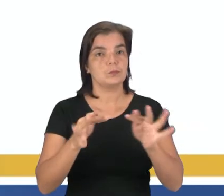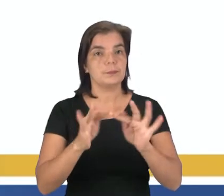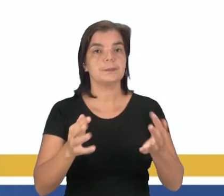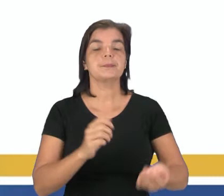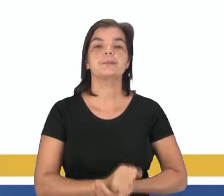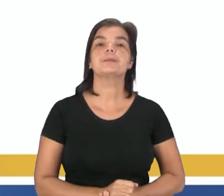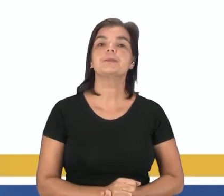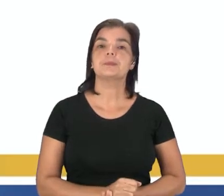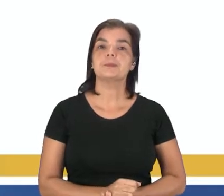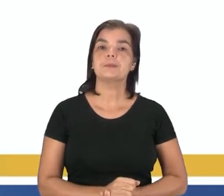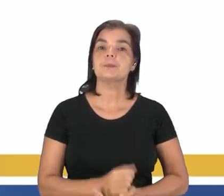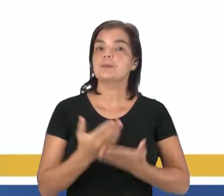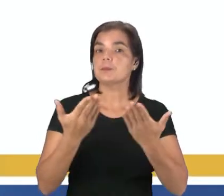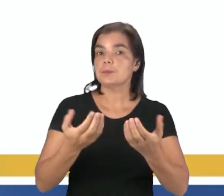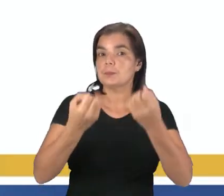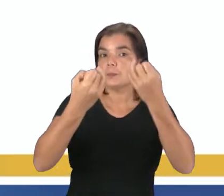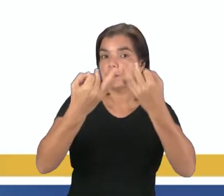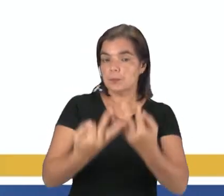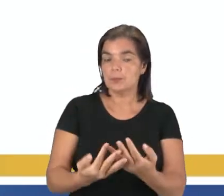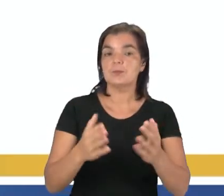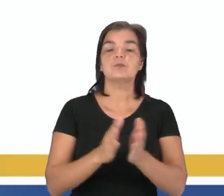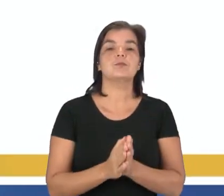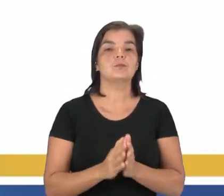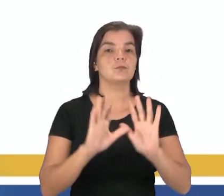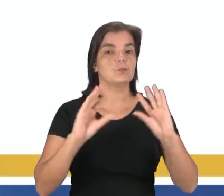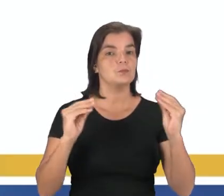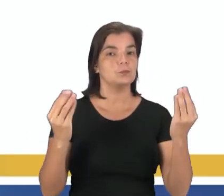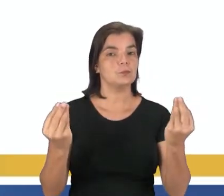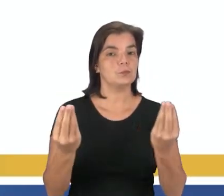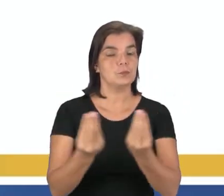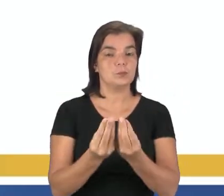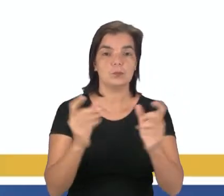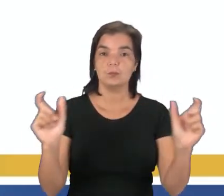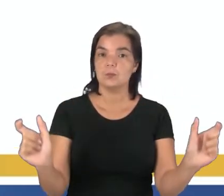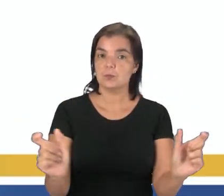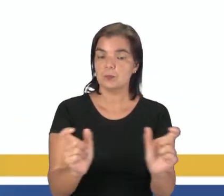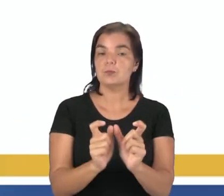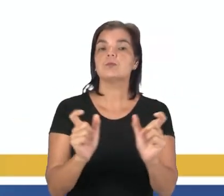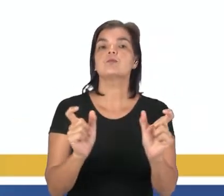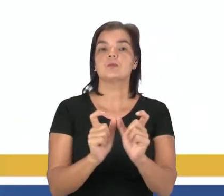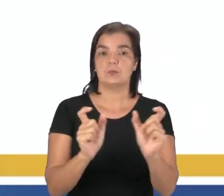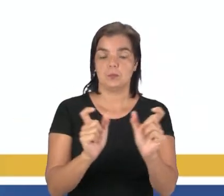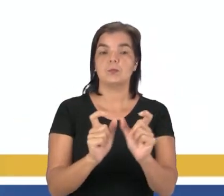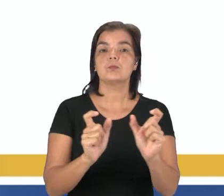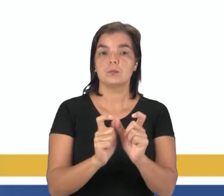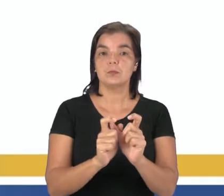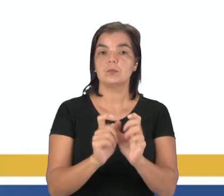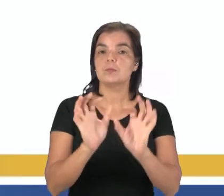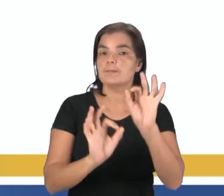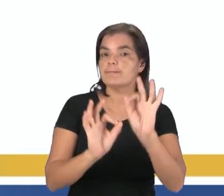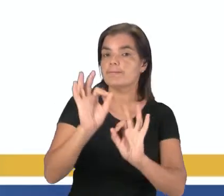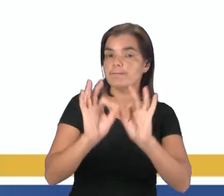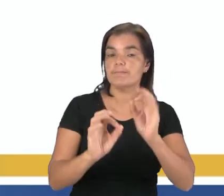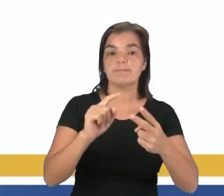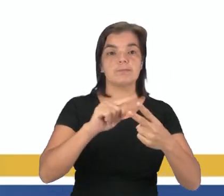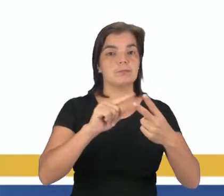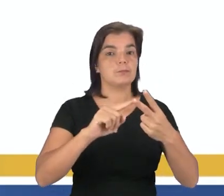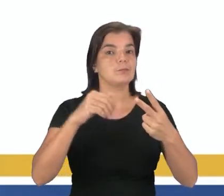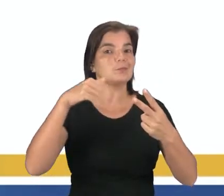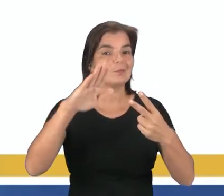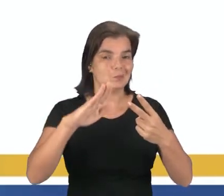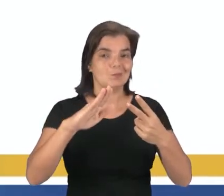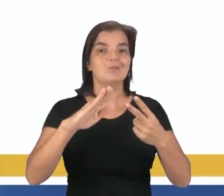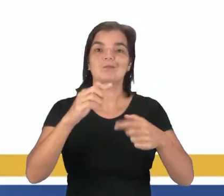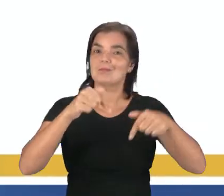simples. Já quando eu falo de substância composta, é uma substância que ela vai ser formada agora por mais de